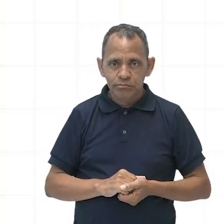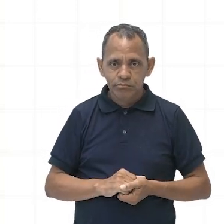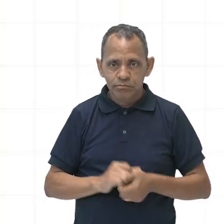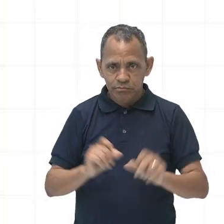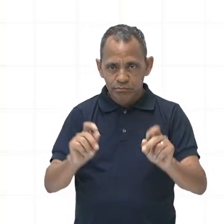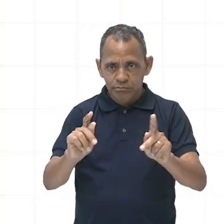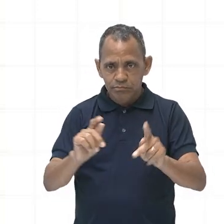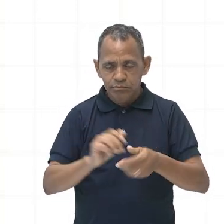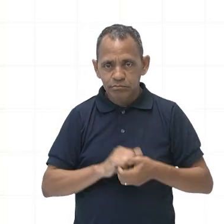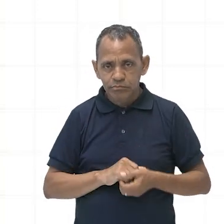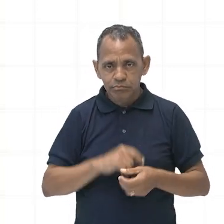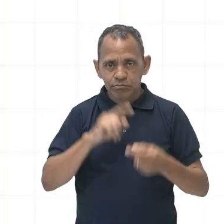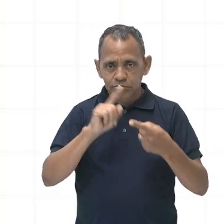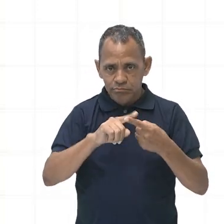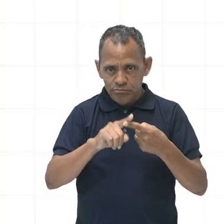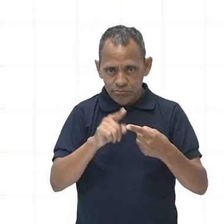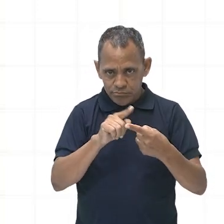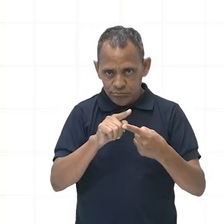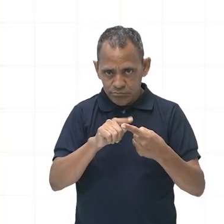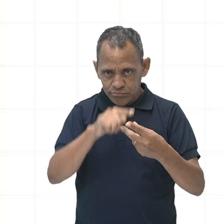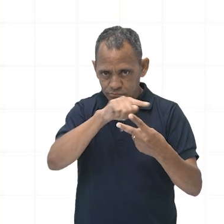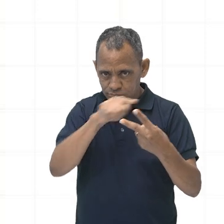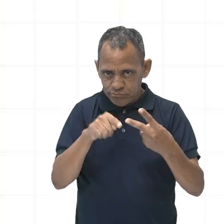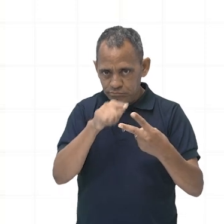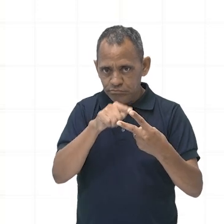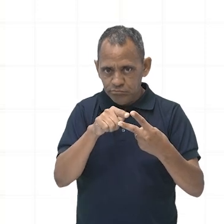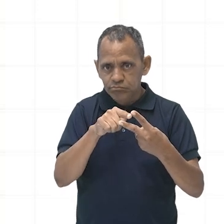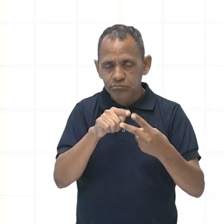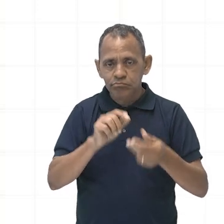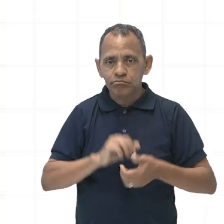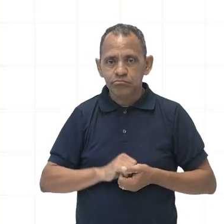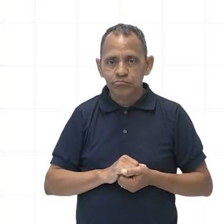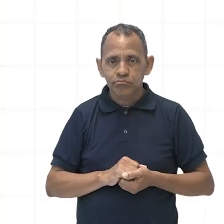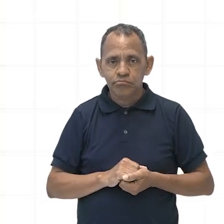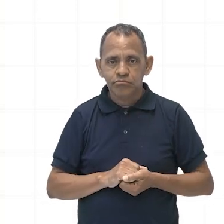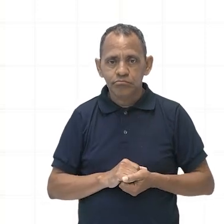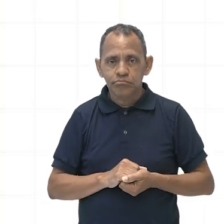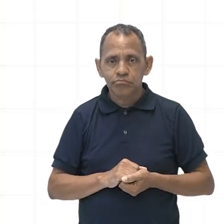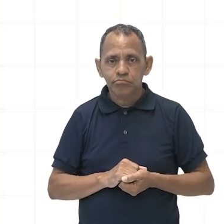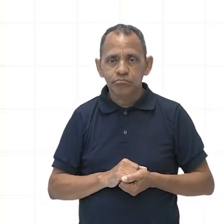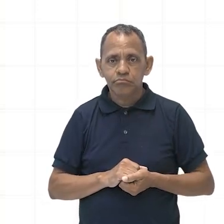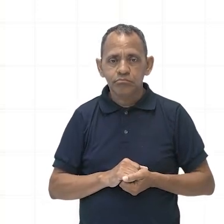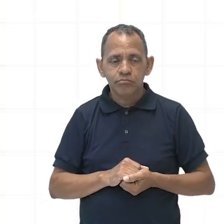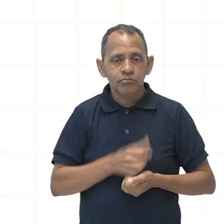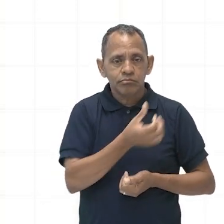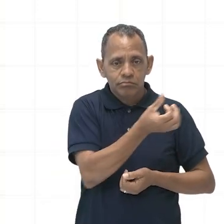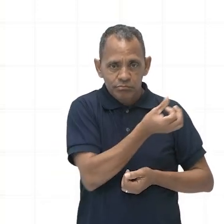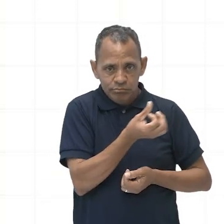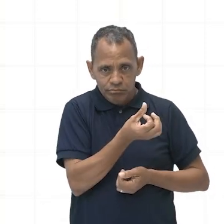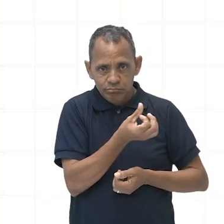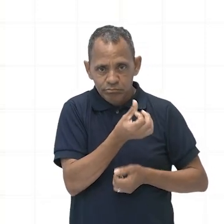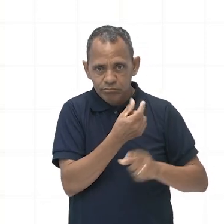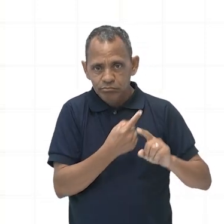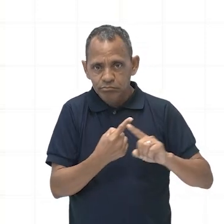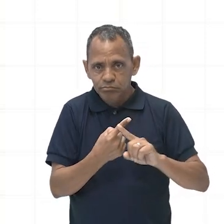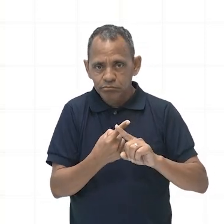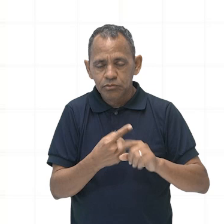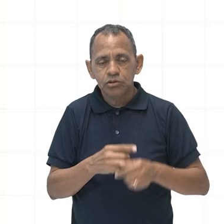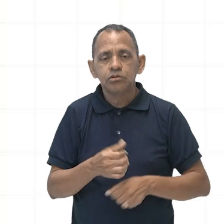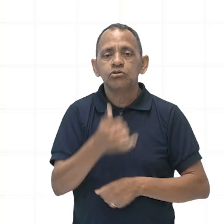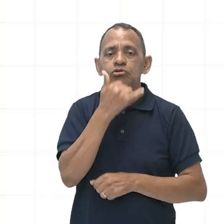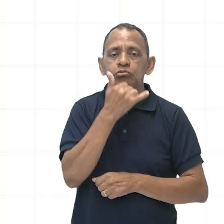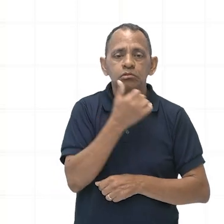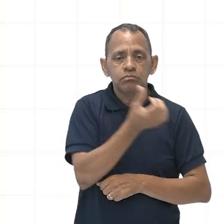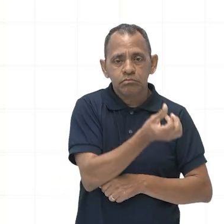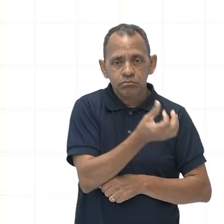Beleza? Fazendo esses dois primeiro, porque a matemática é associativa. E agora eu vou multiplicar 3 por